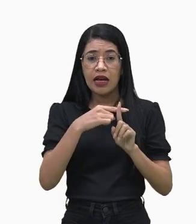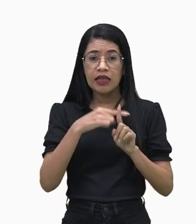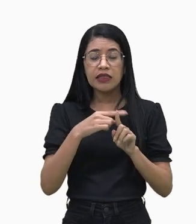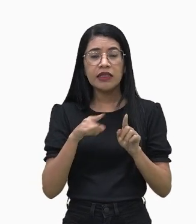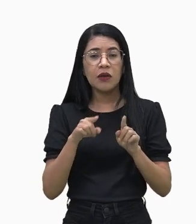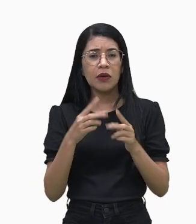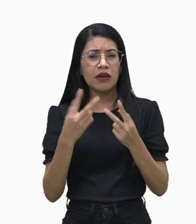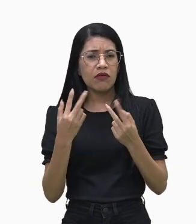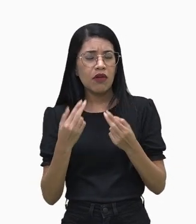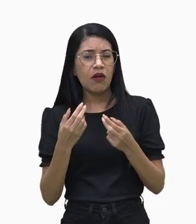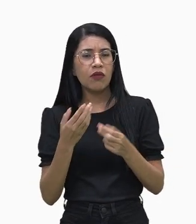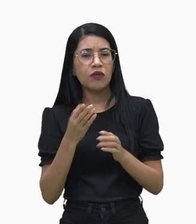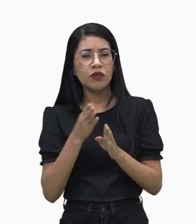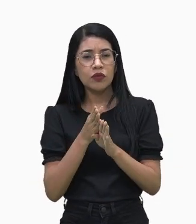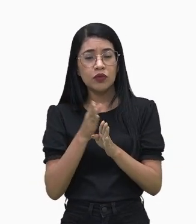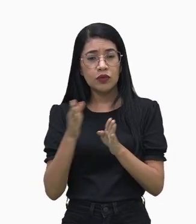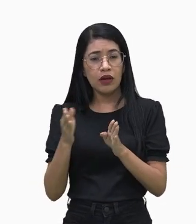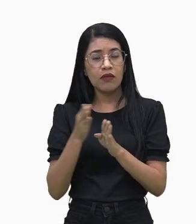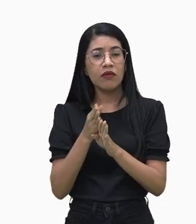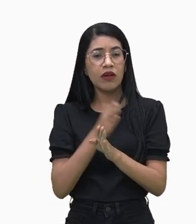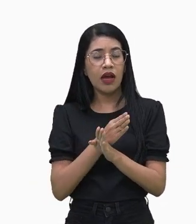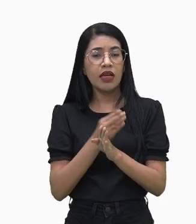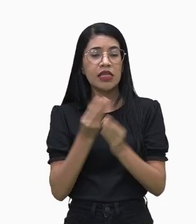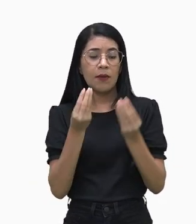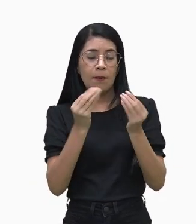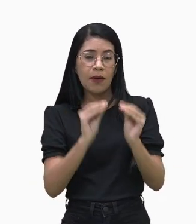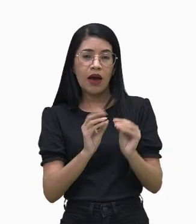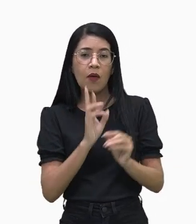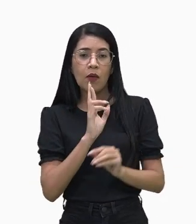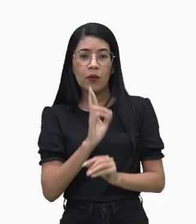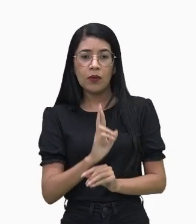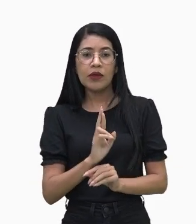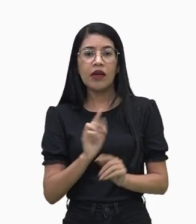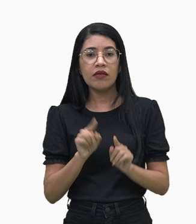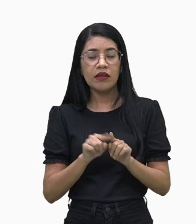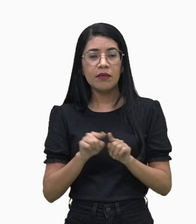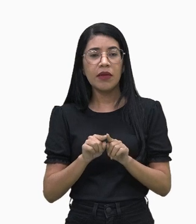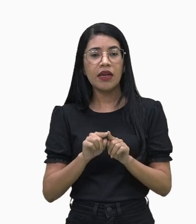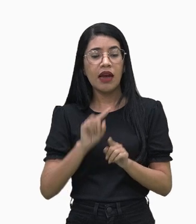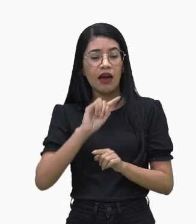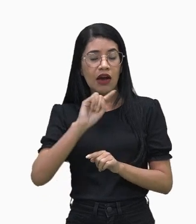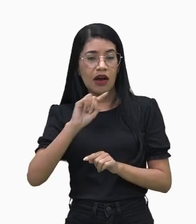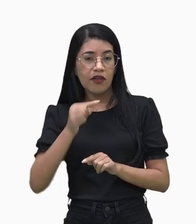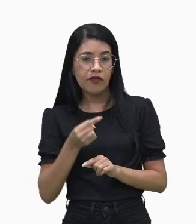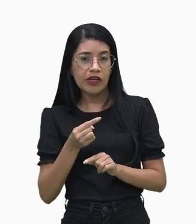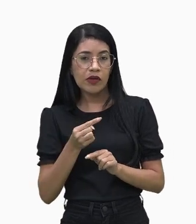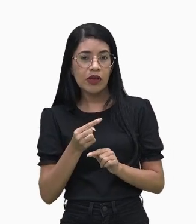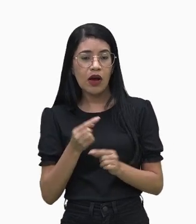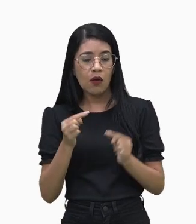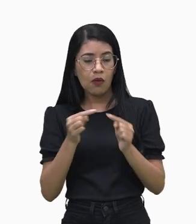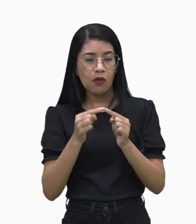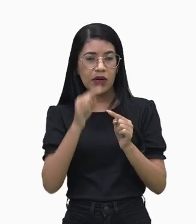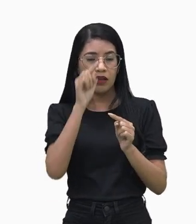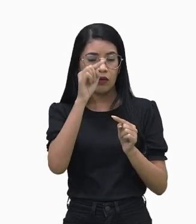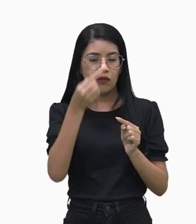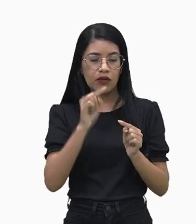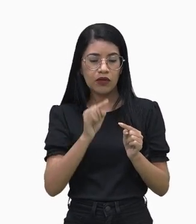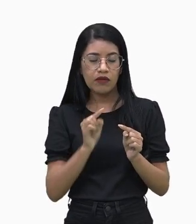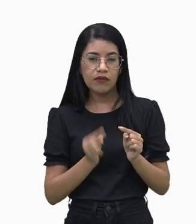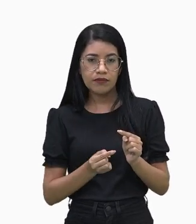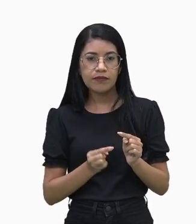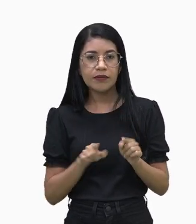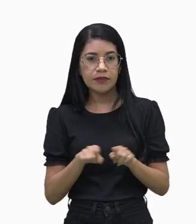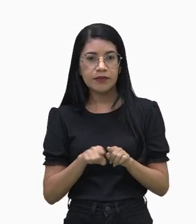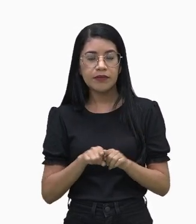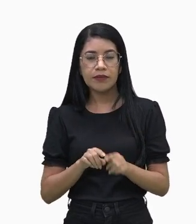números naturais e colocar no resultado uma vírgula alinhada com as outras. Vamos então